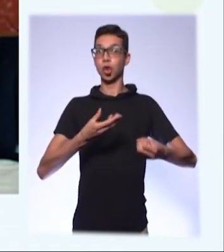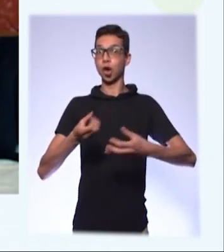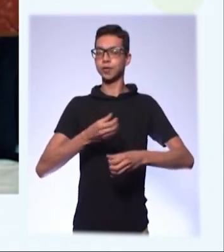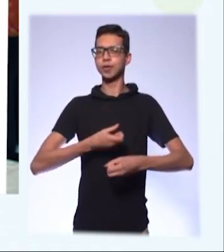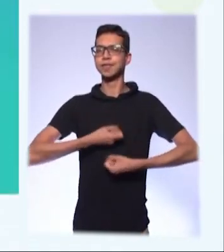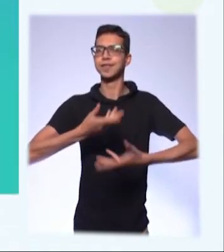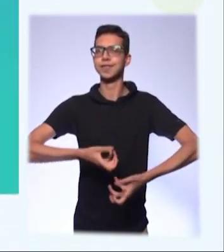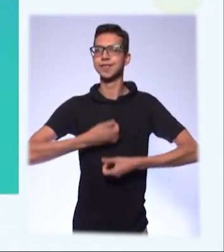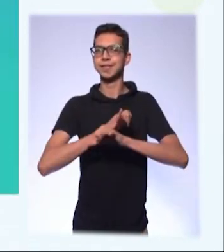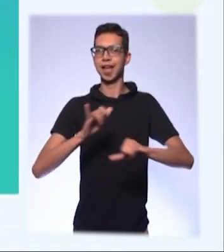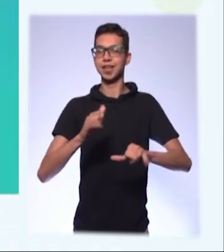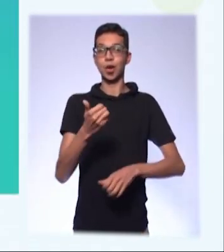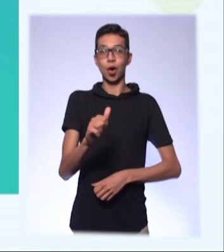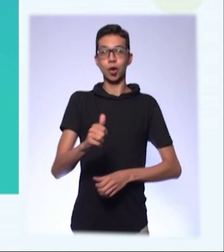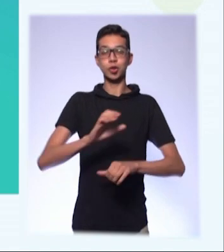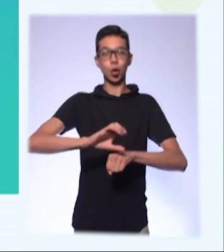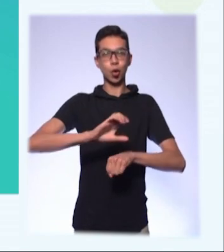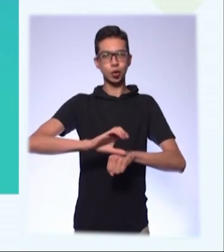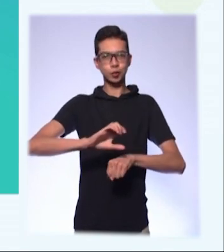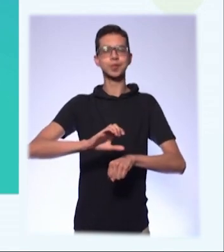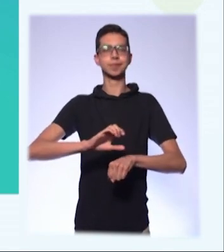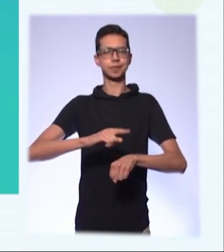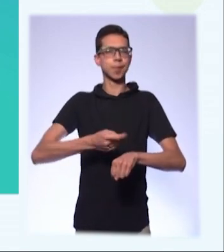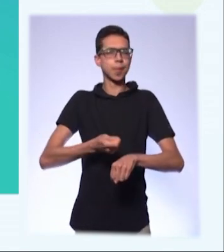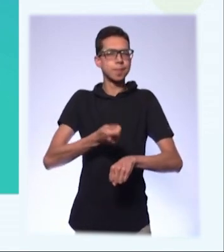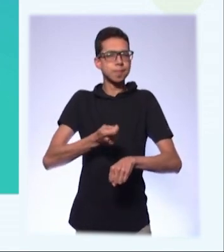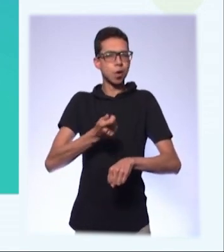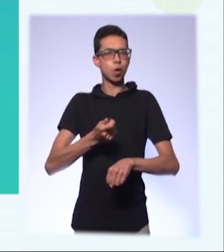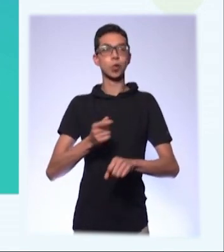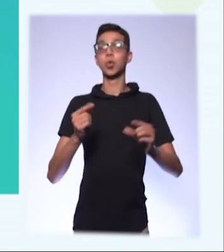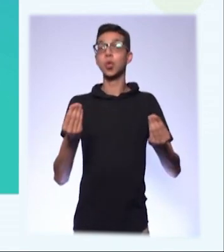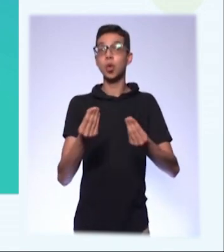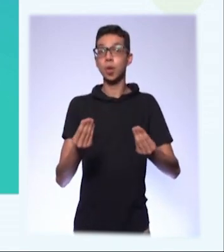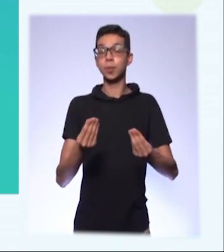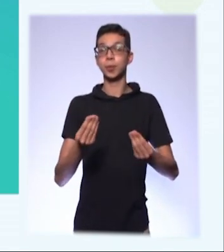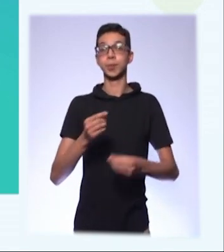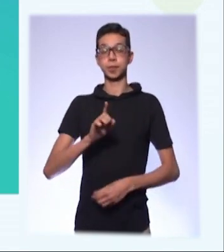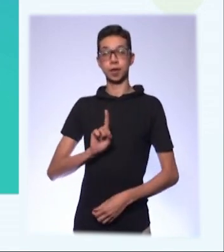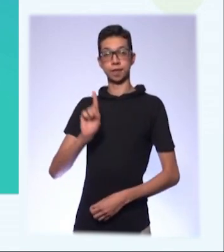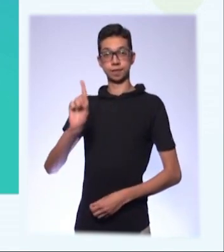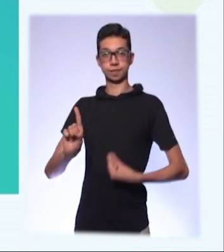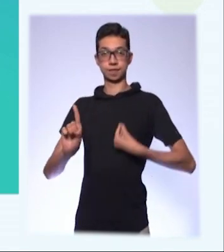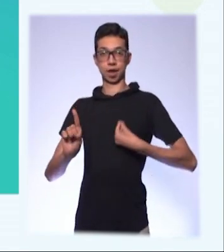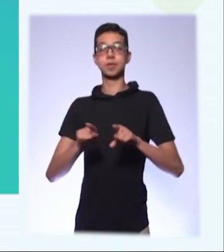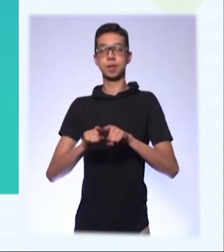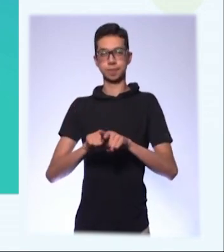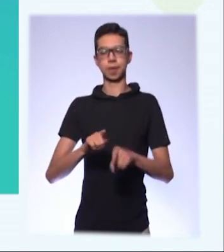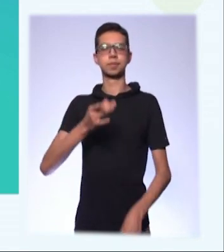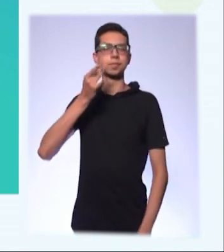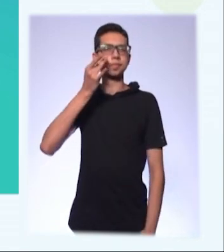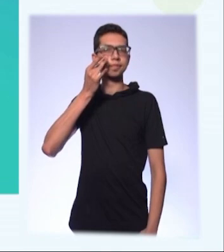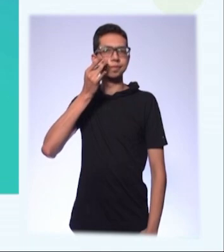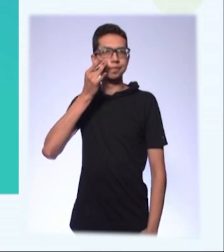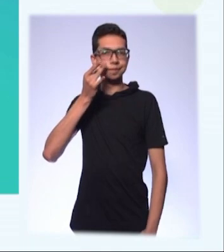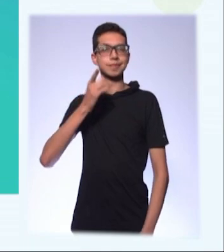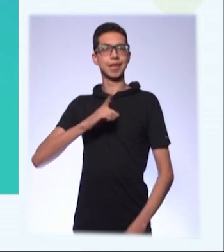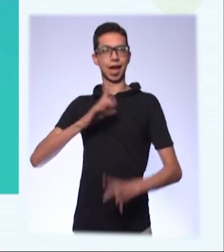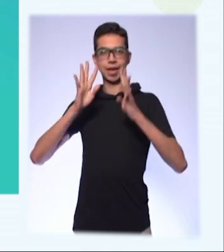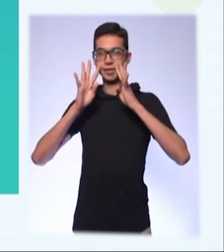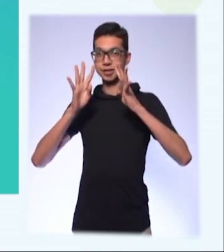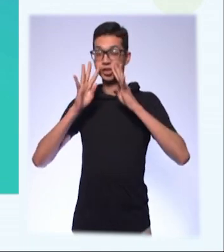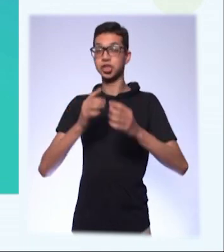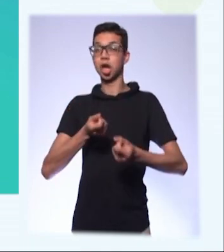São 11 cursos de curta duração no formato de aulas semipresenciais, ou seja, terão aulas online ao vivo e também